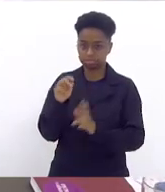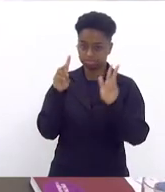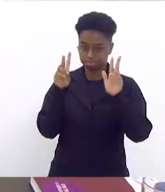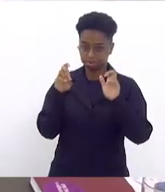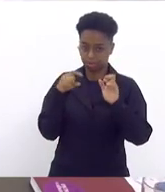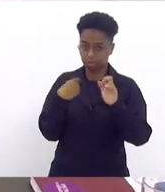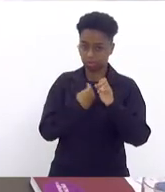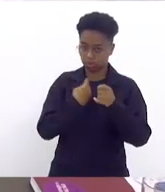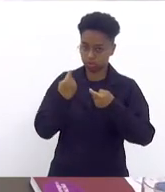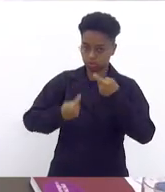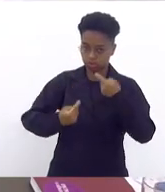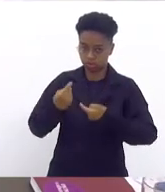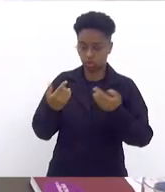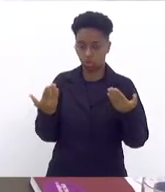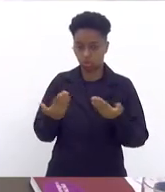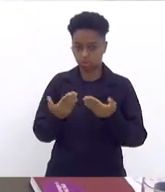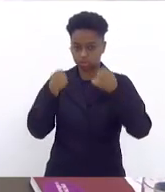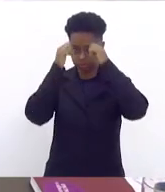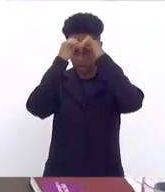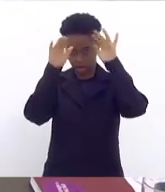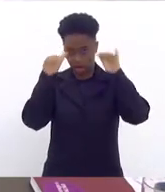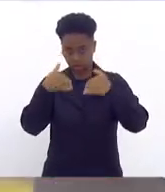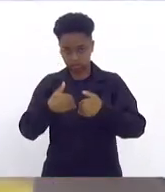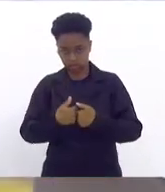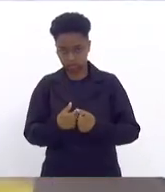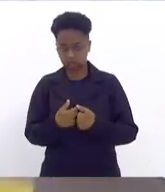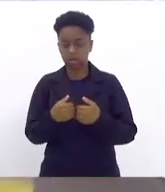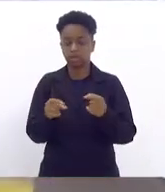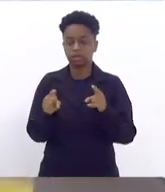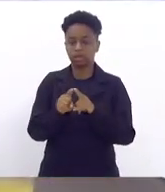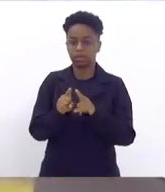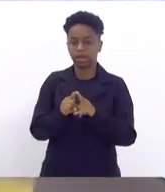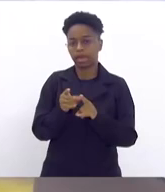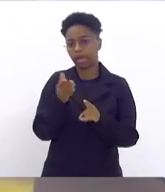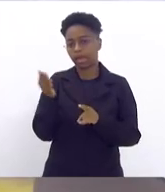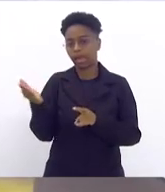aqui concentrando, do espectro autista, e que ela cria